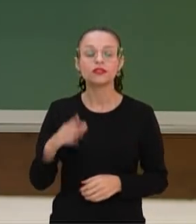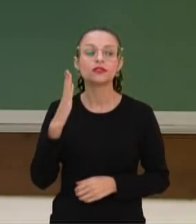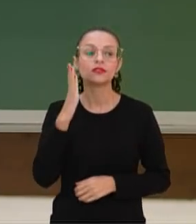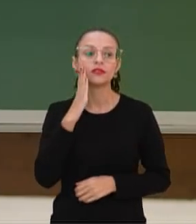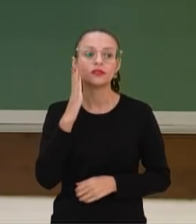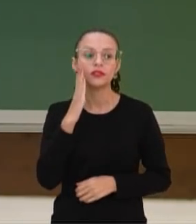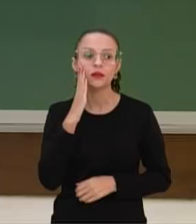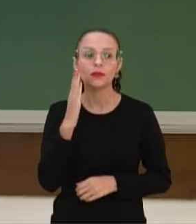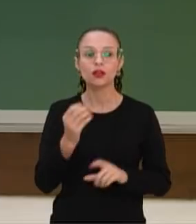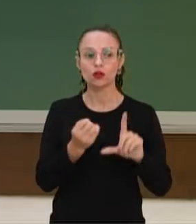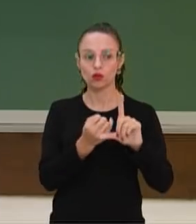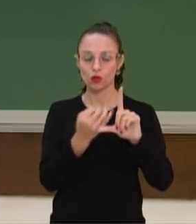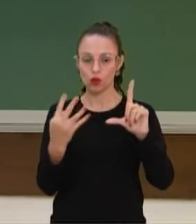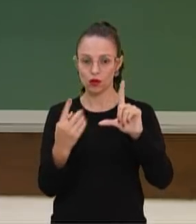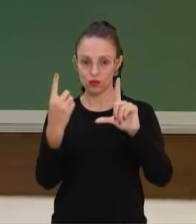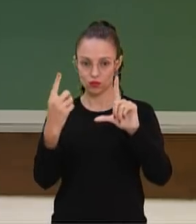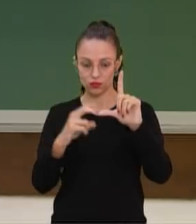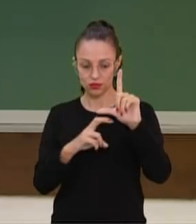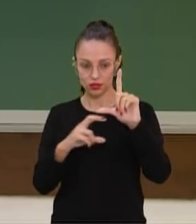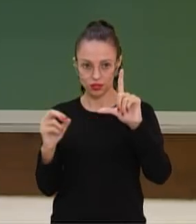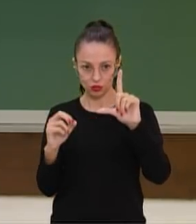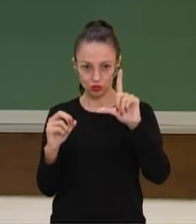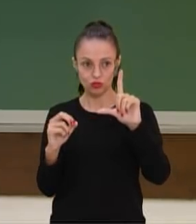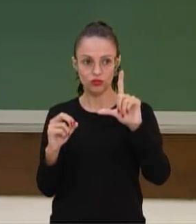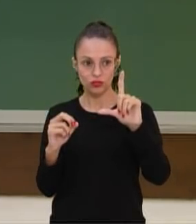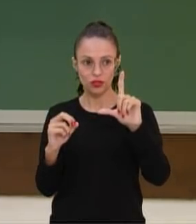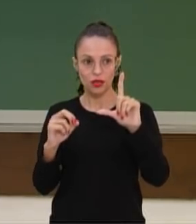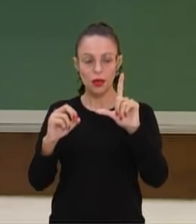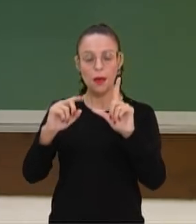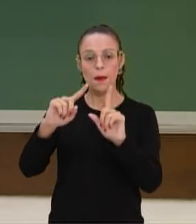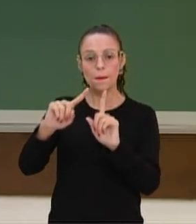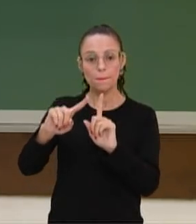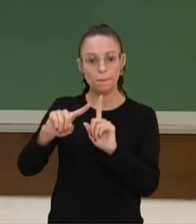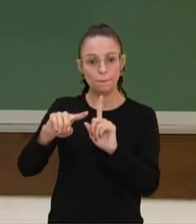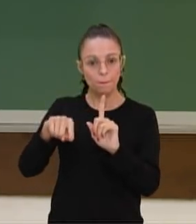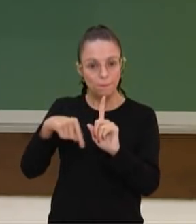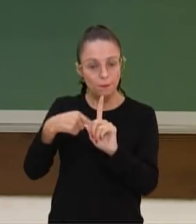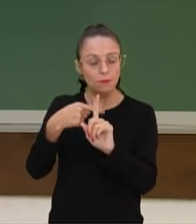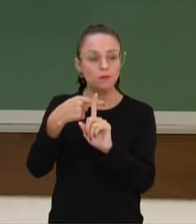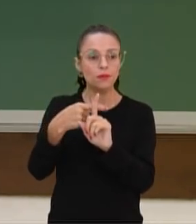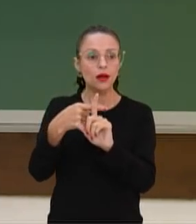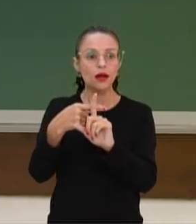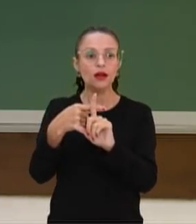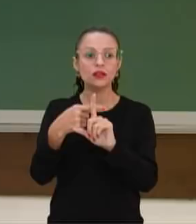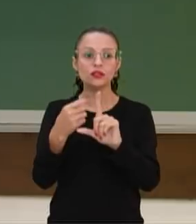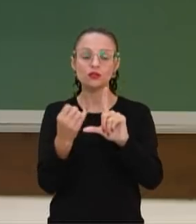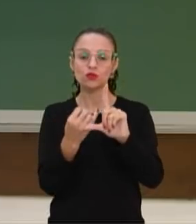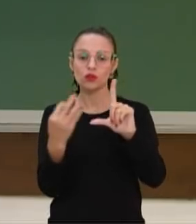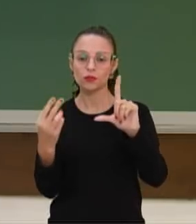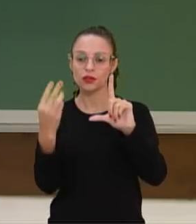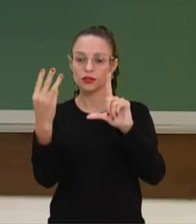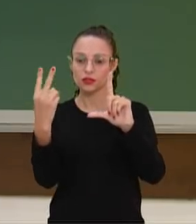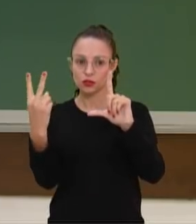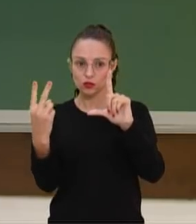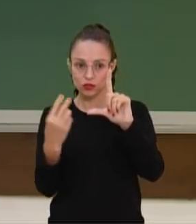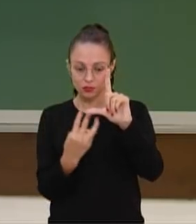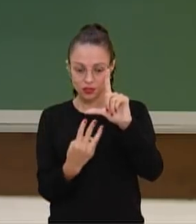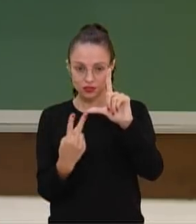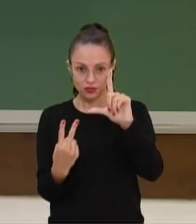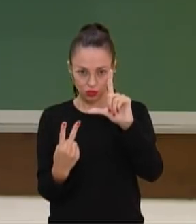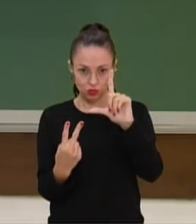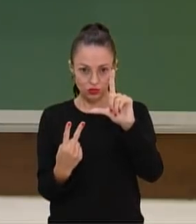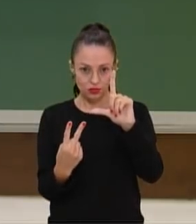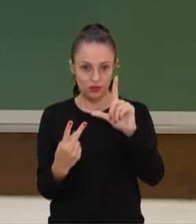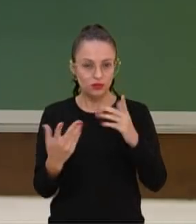soma do logaritmo de 1 na base 500 com o logaritmo de 32 na base